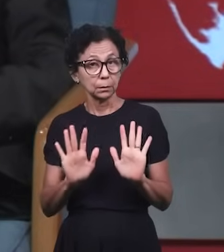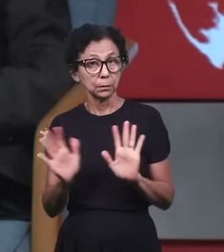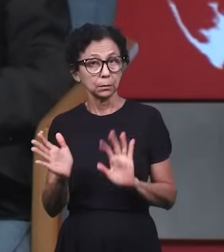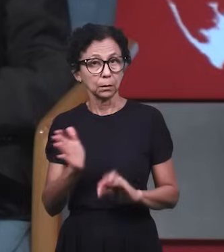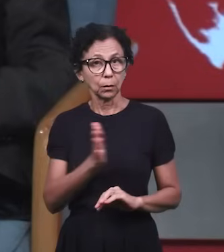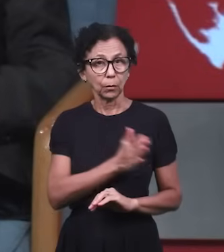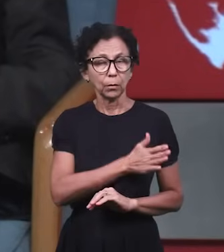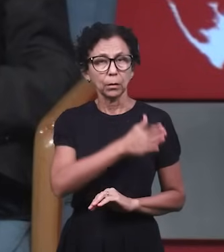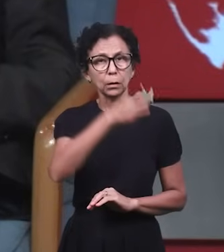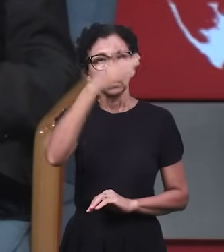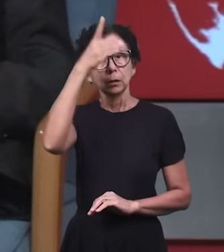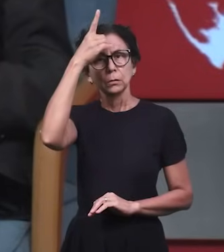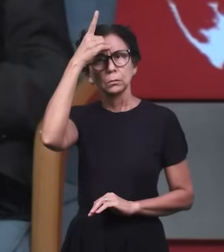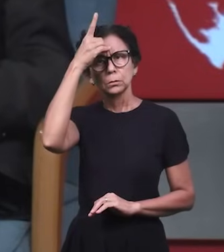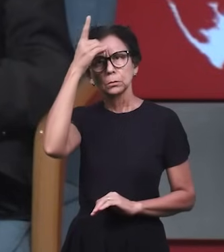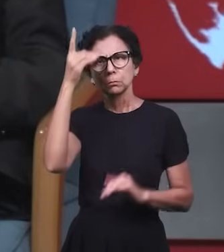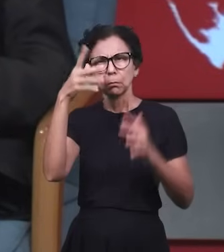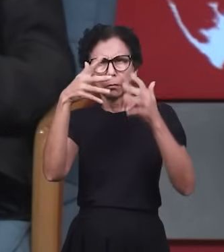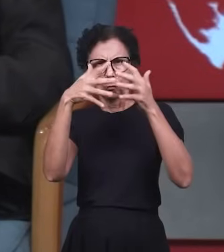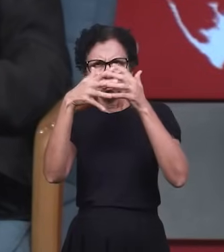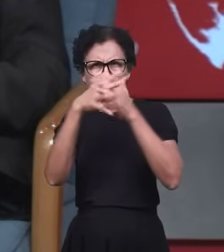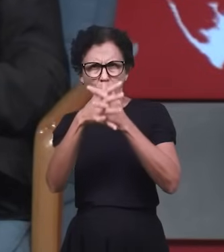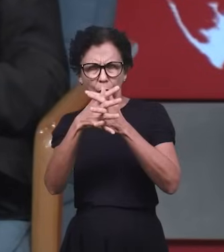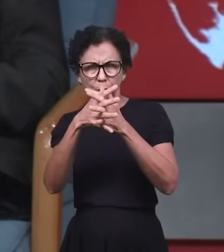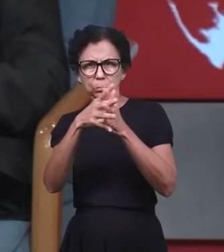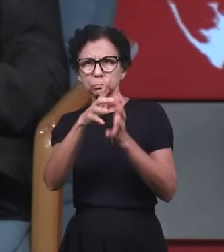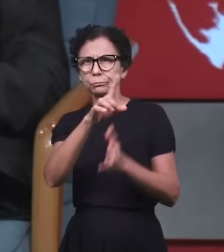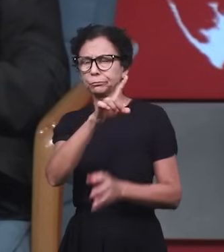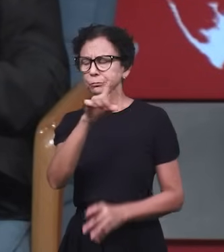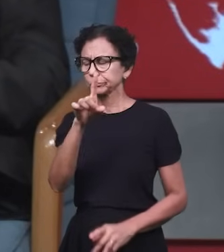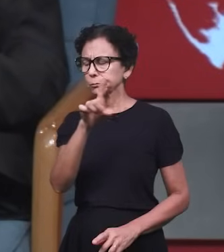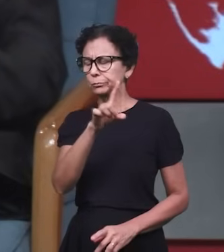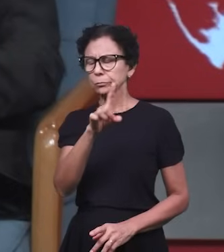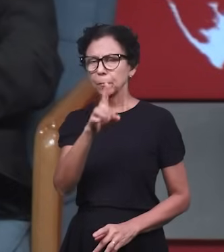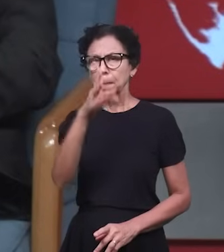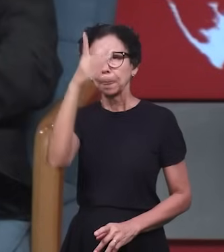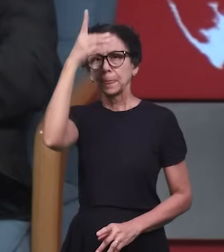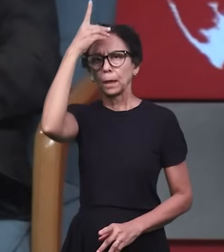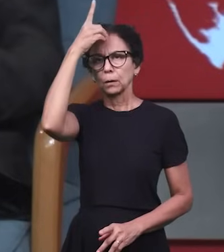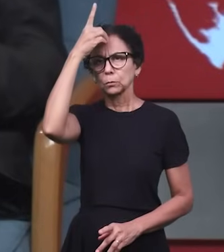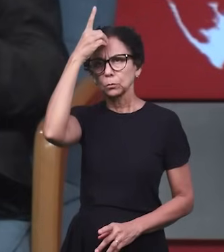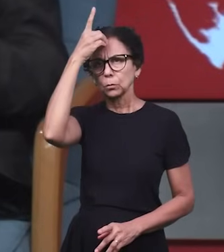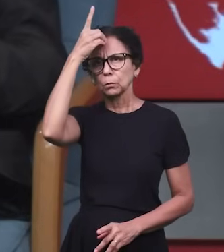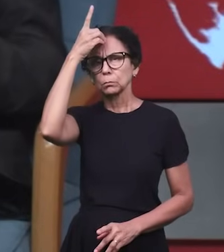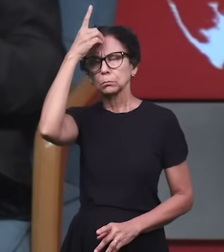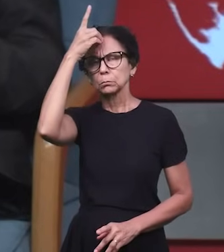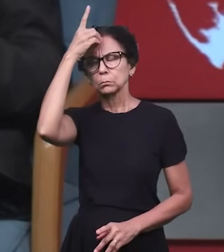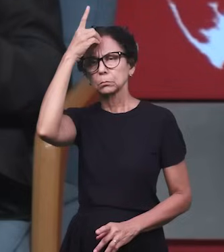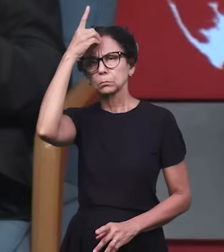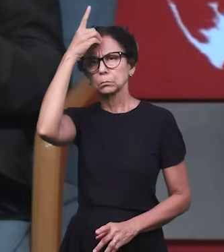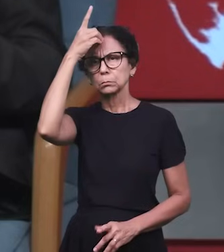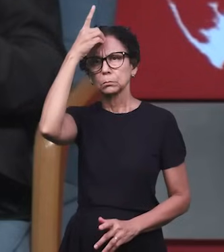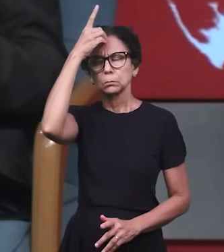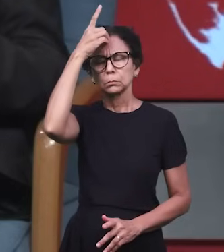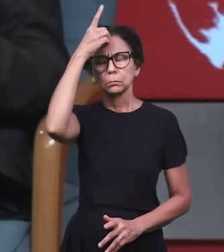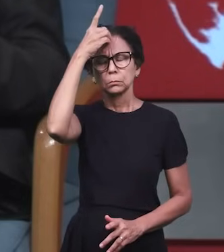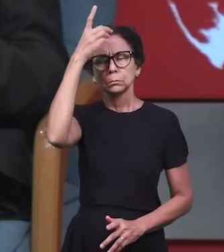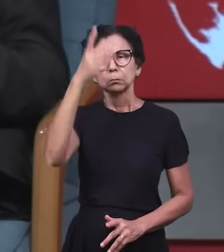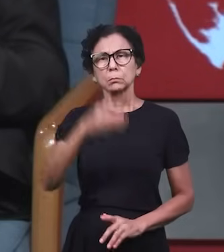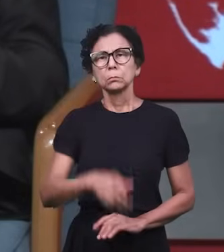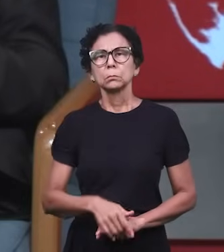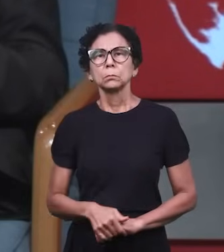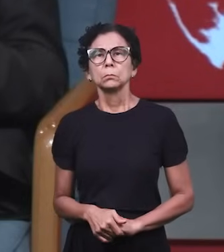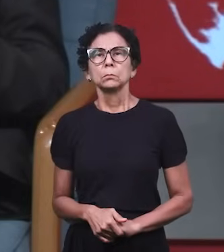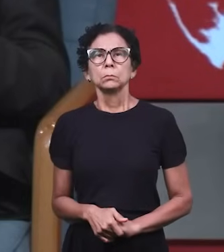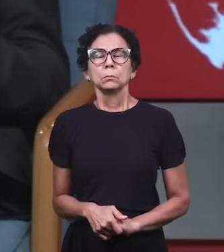dons espirituais, eles não se confrontam. Os dons espirituais não se